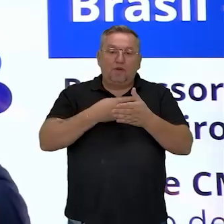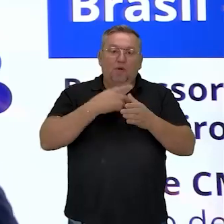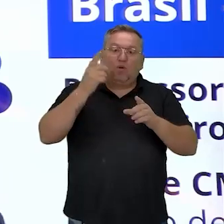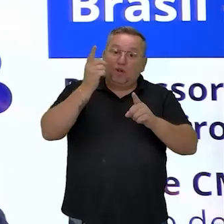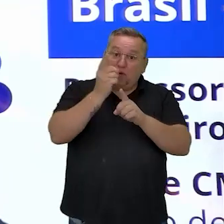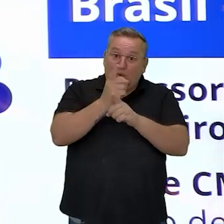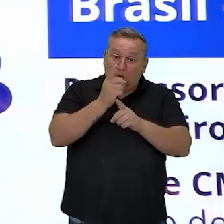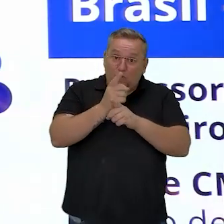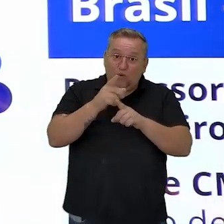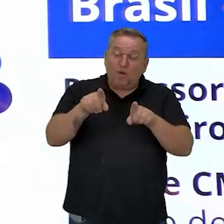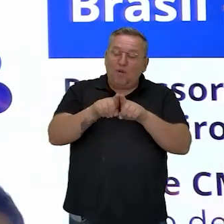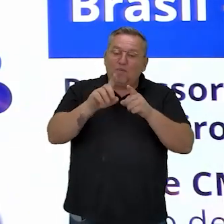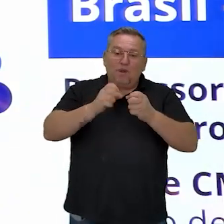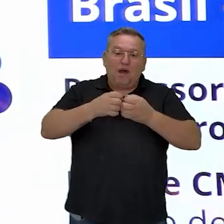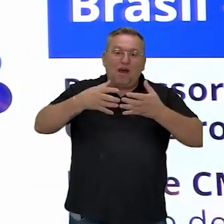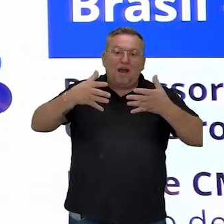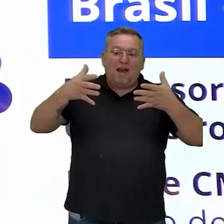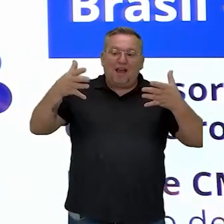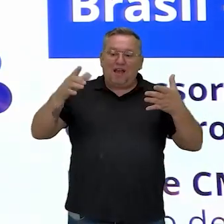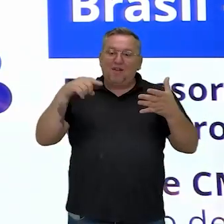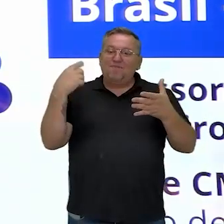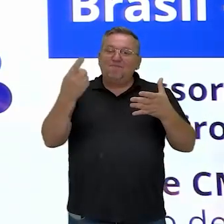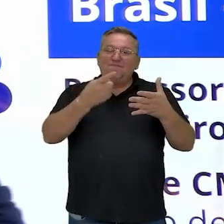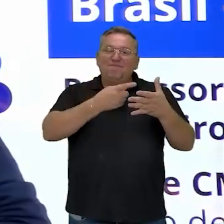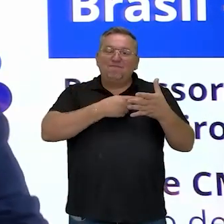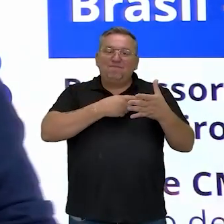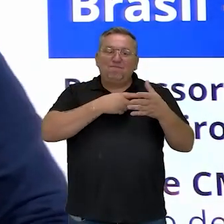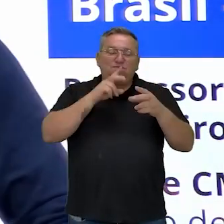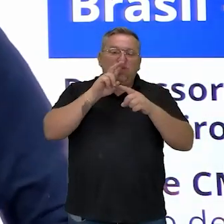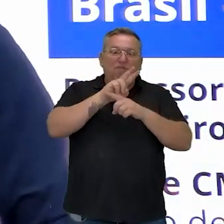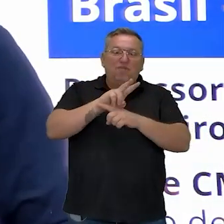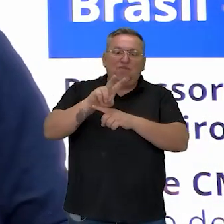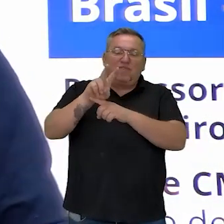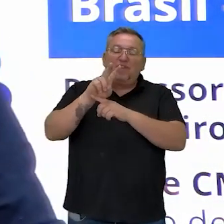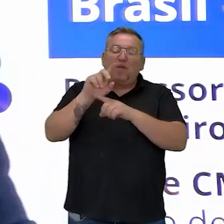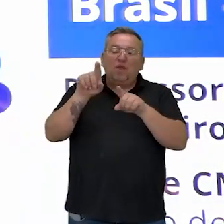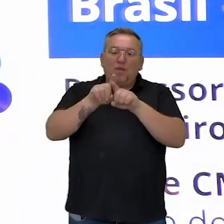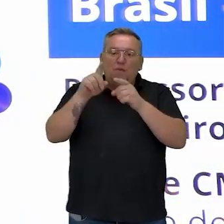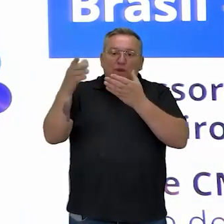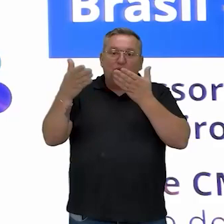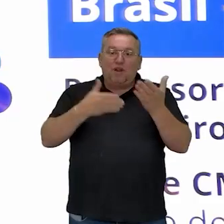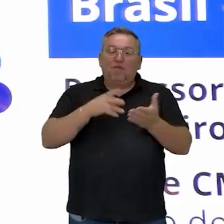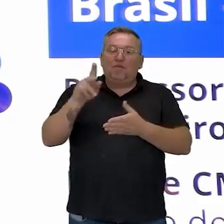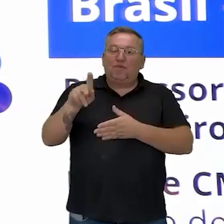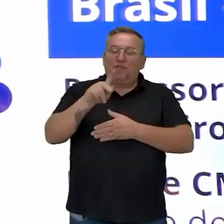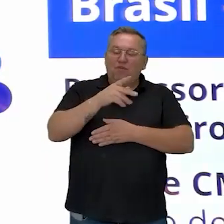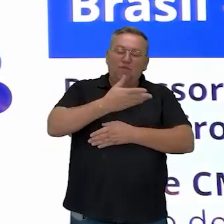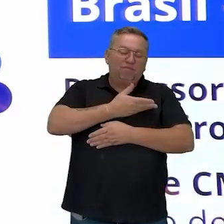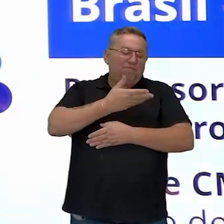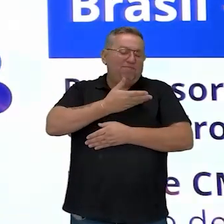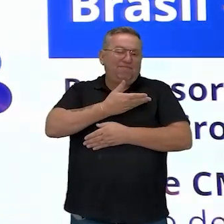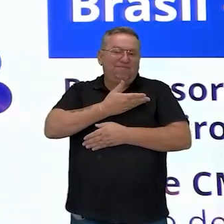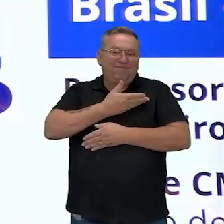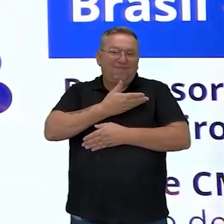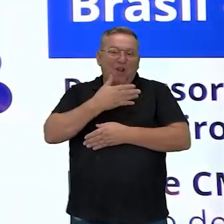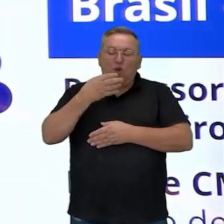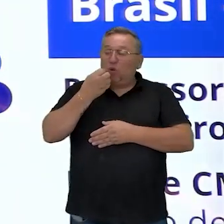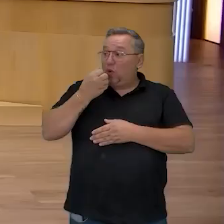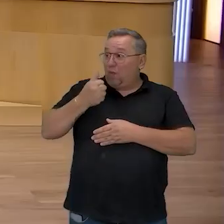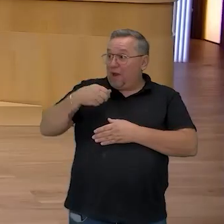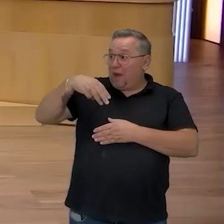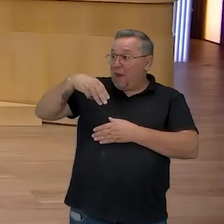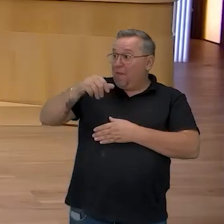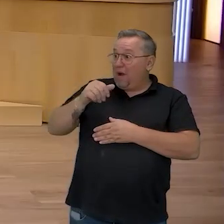encontro, abrilhantar essa nossa perspectiva, eu trago aqui não só uma professora, uma colega, uma amiga. Tudo bem,